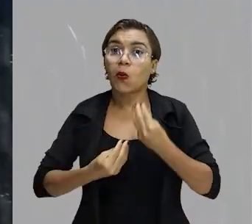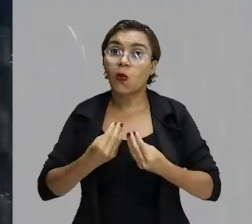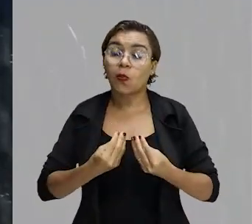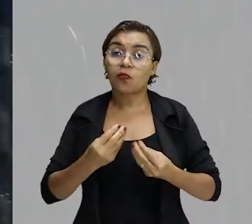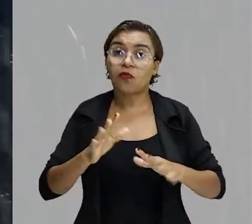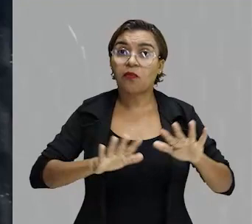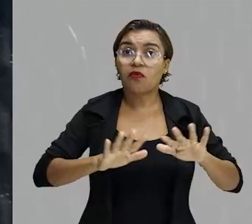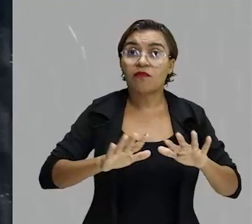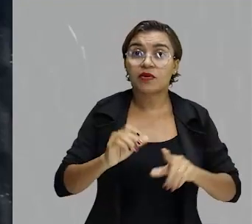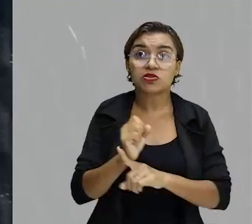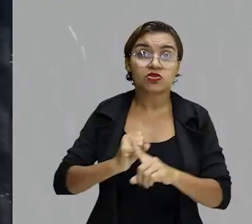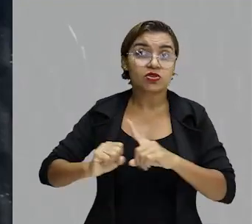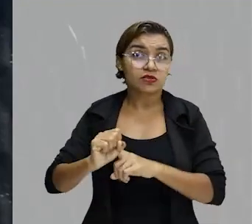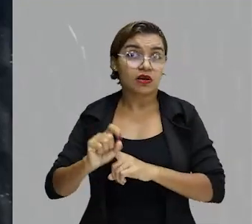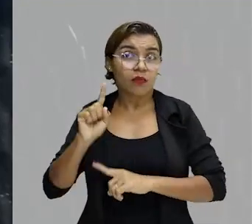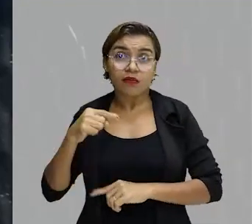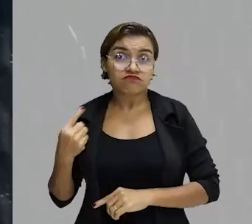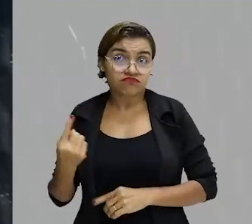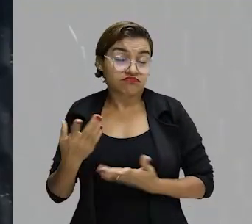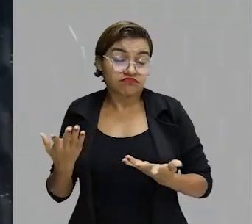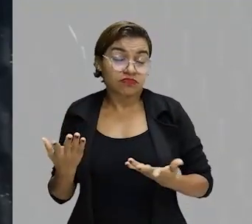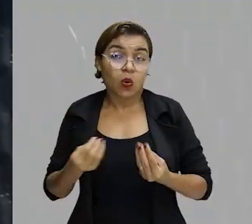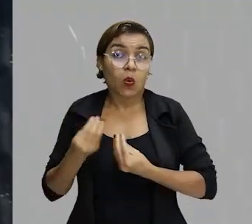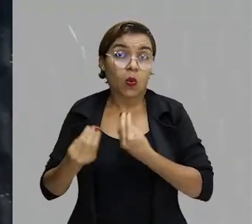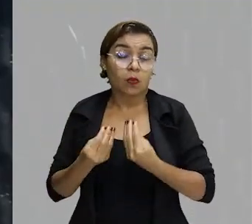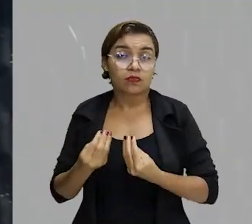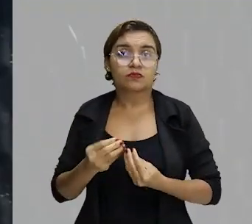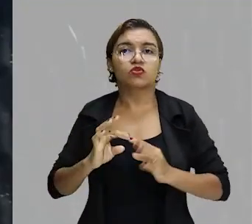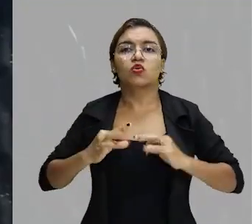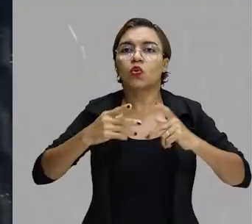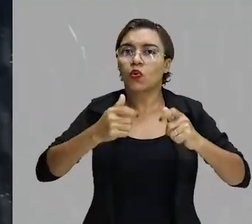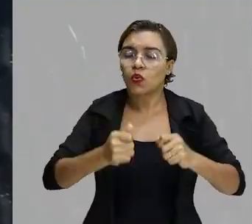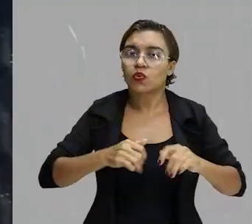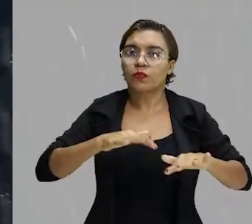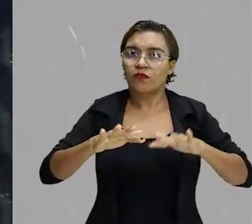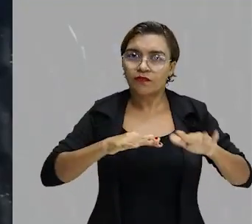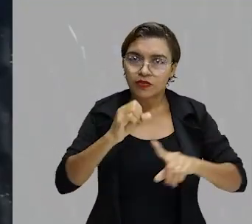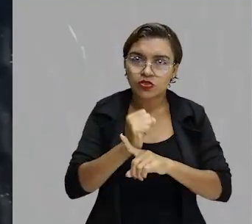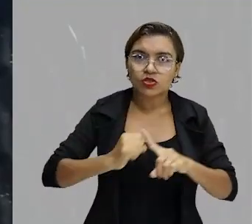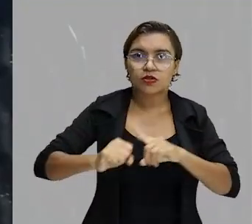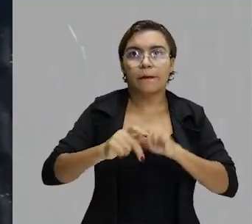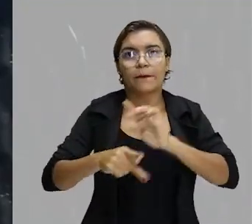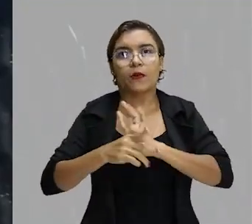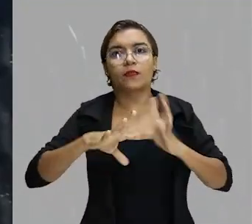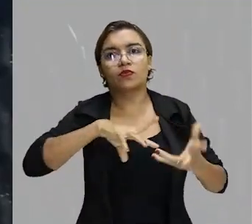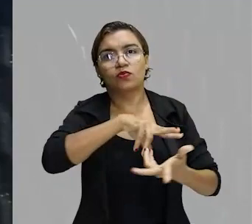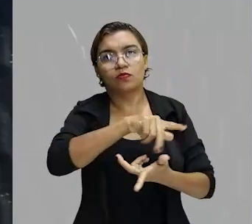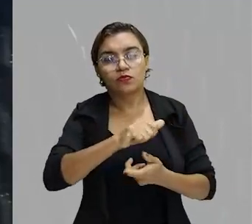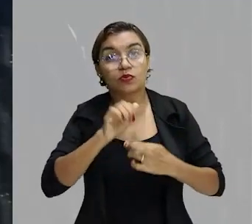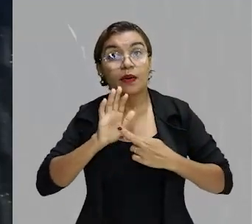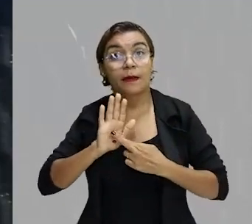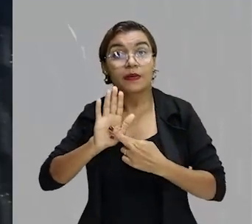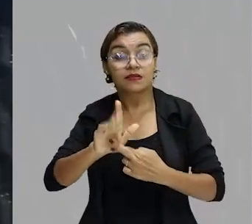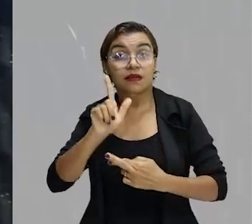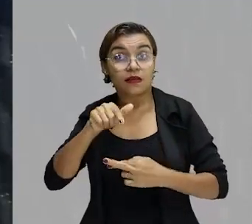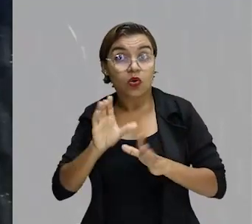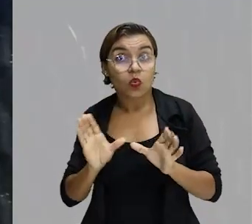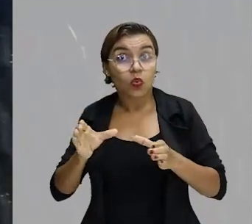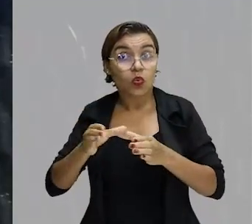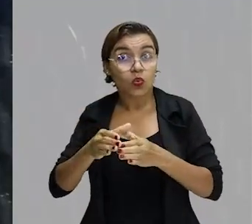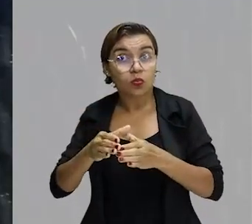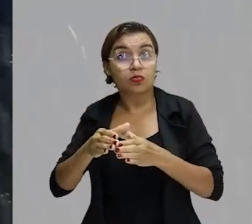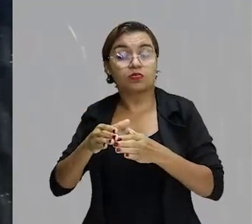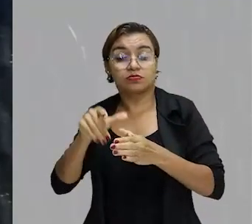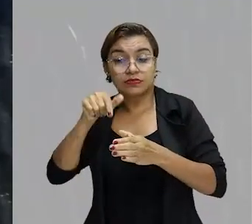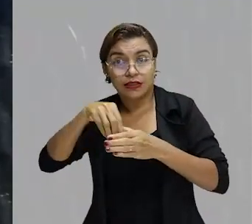seria individual. Beleza? Todo movimento social que existe no mundo, ele representa um grupo da